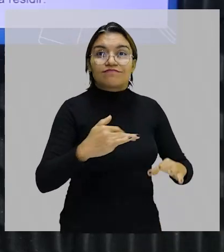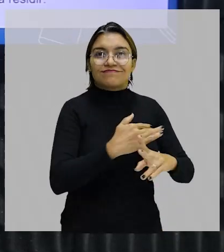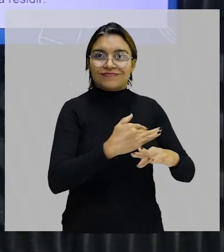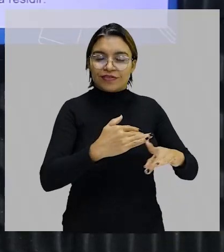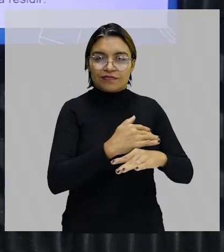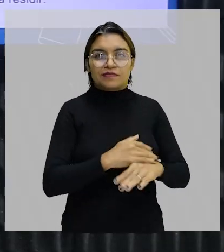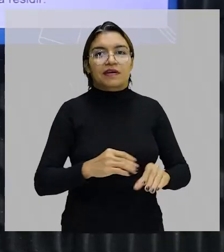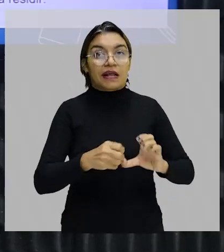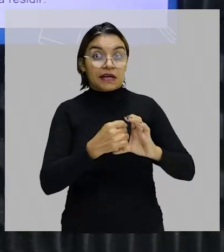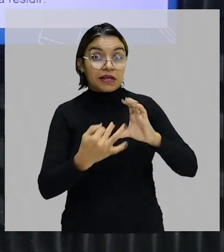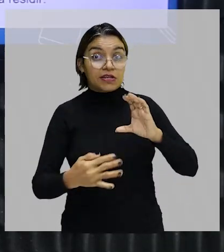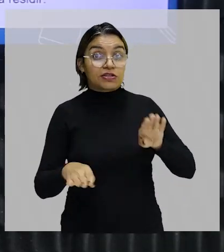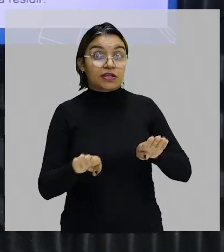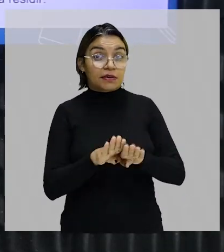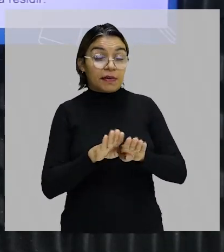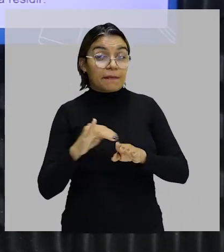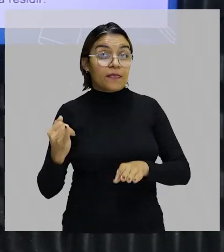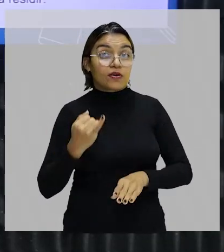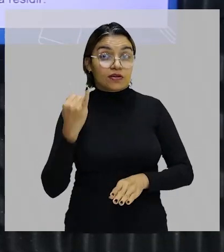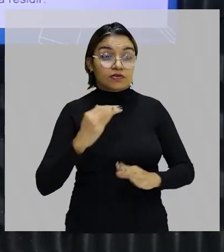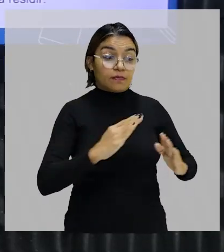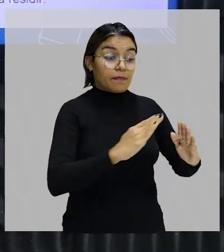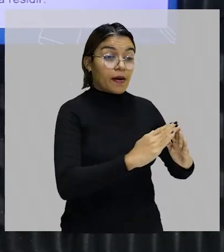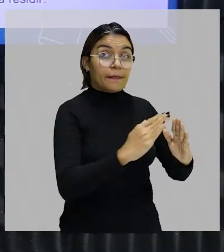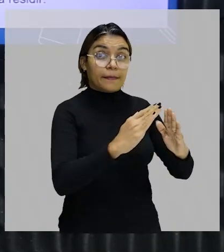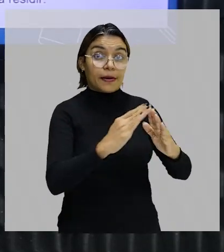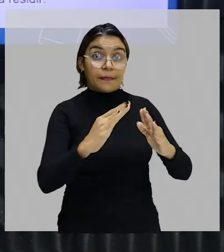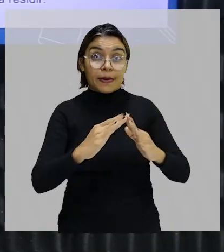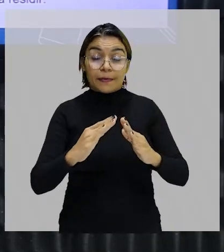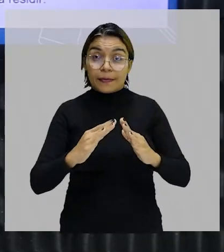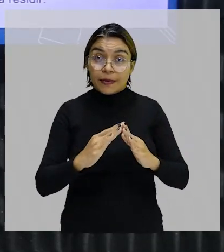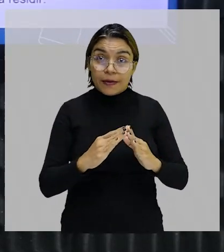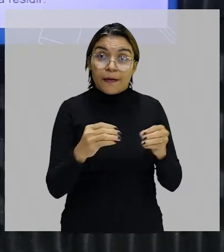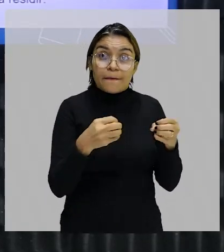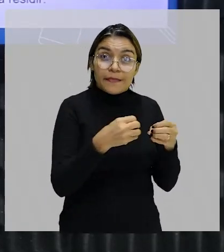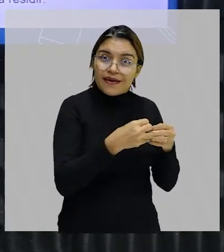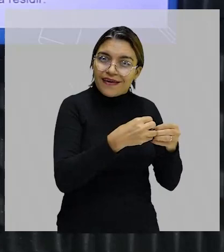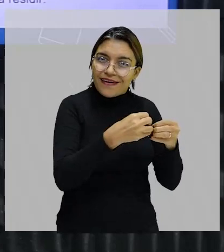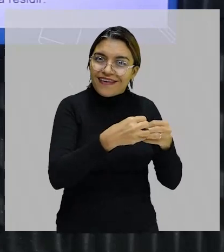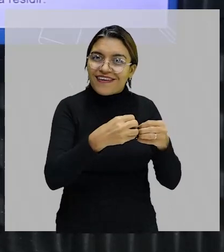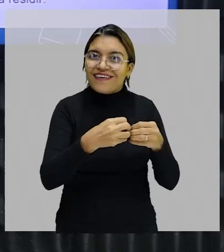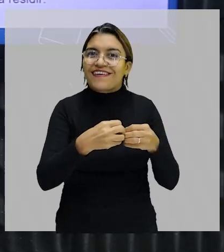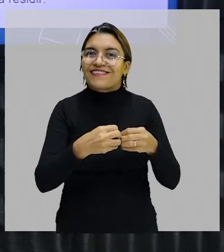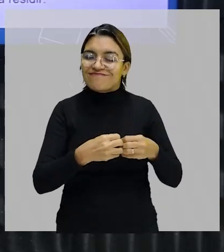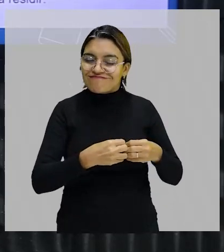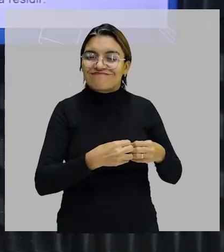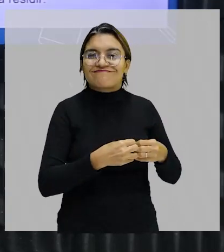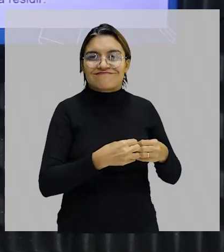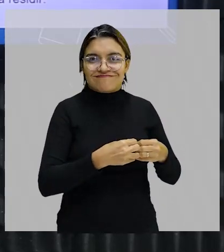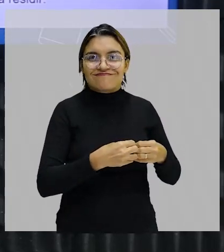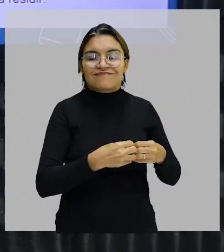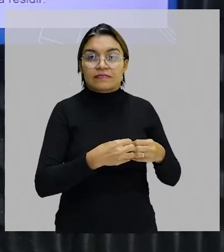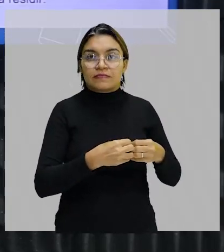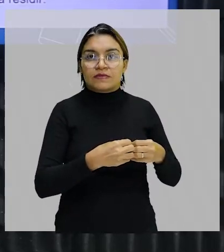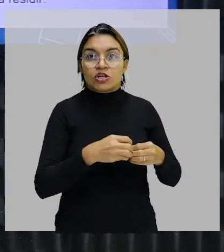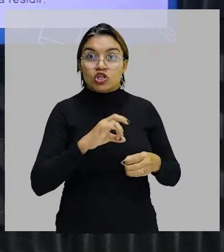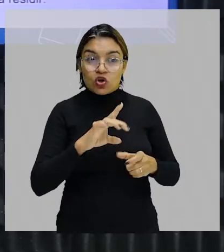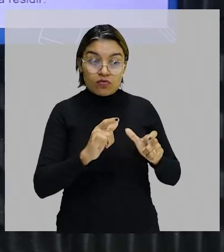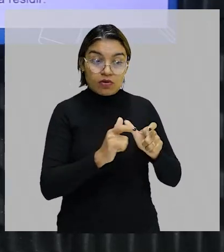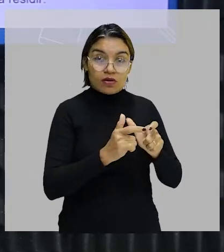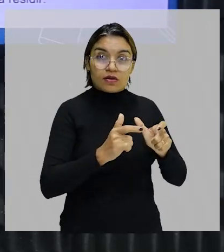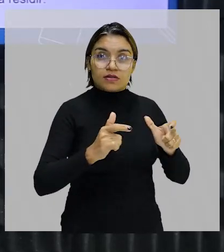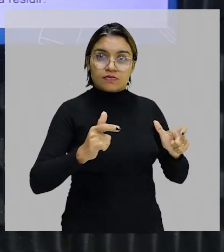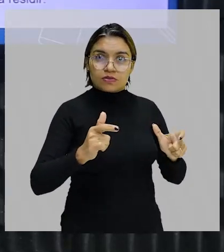muito importante: habitações. No espaço urbano eu tenho casas mais próximas uma da outra, eu tenho não apenas o